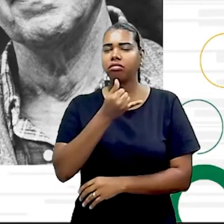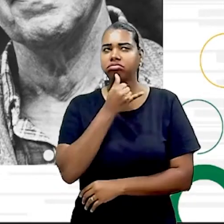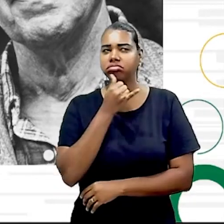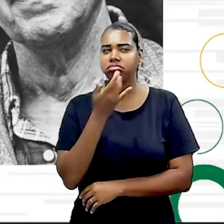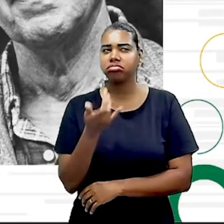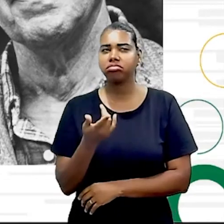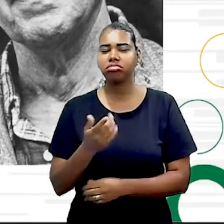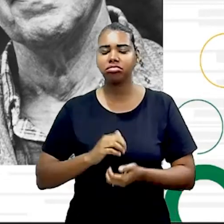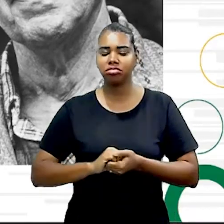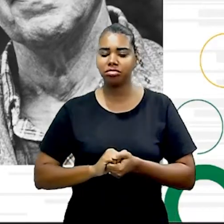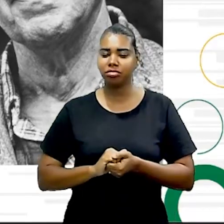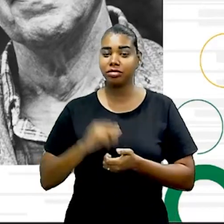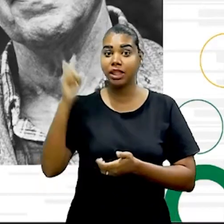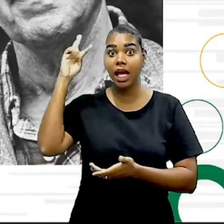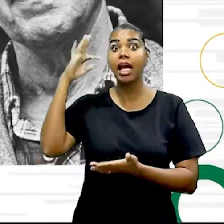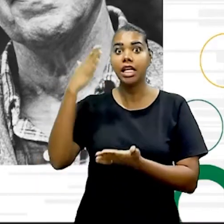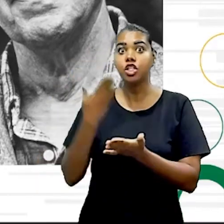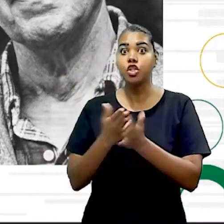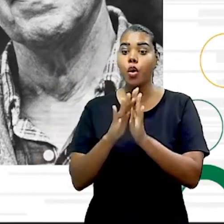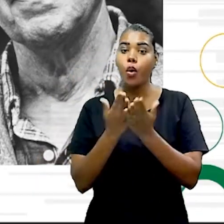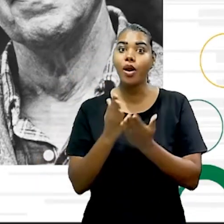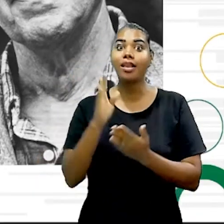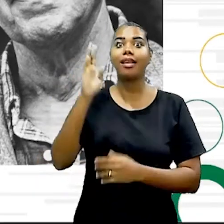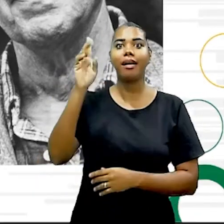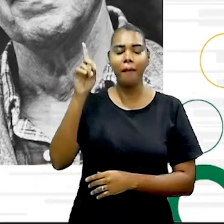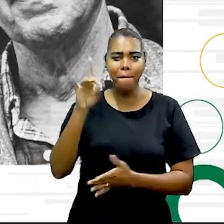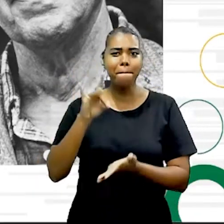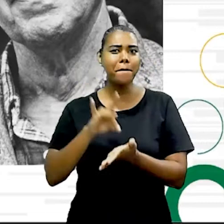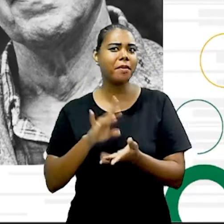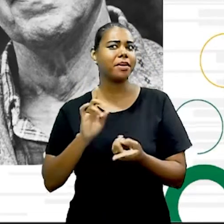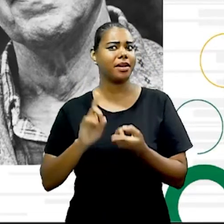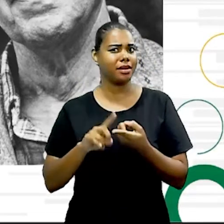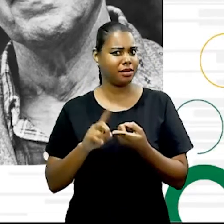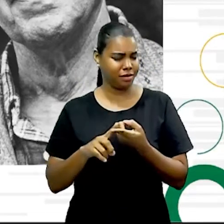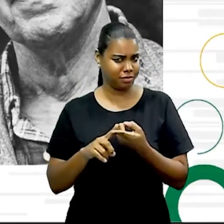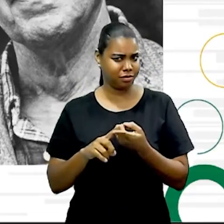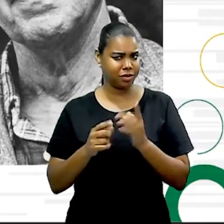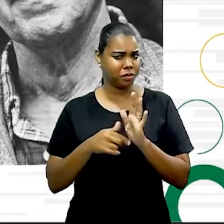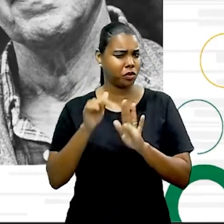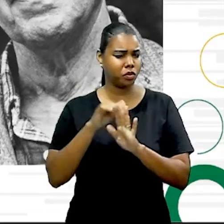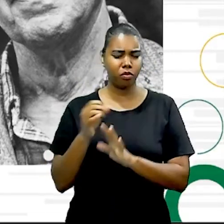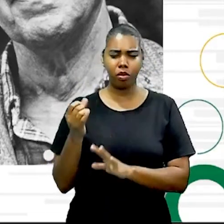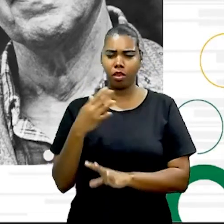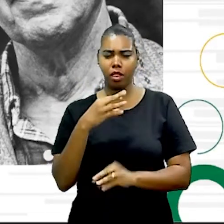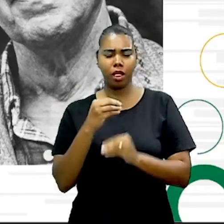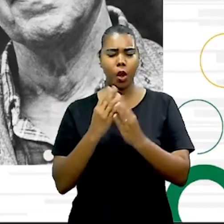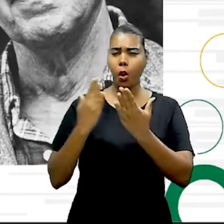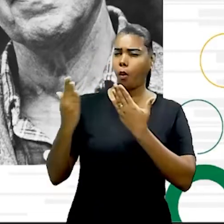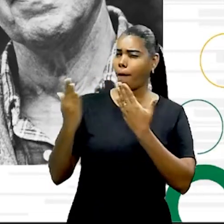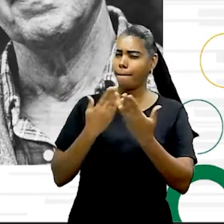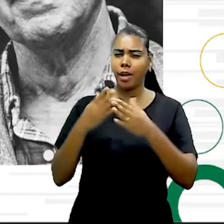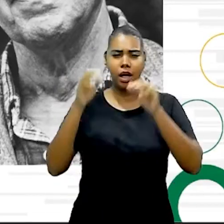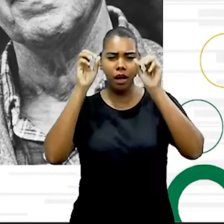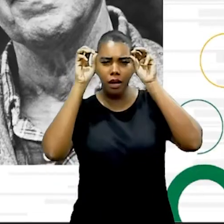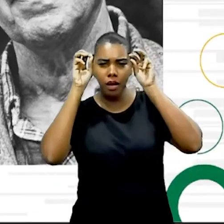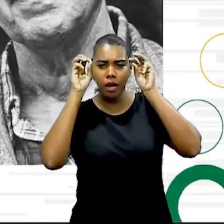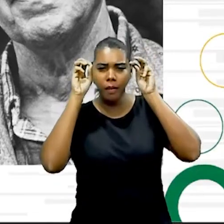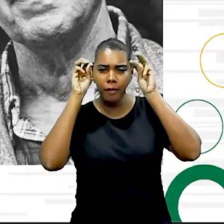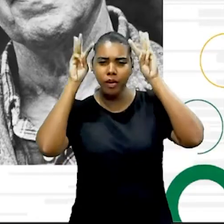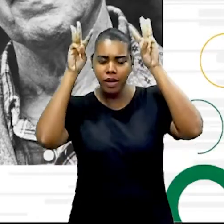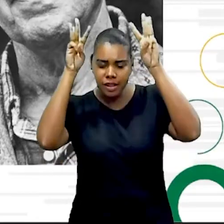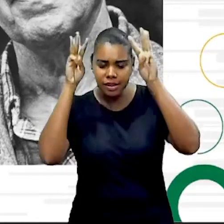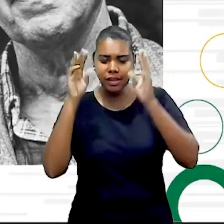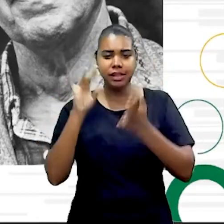pode pegar histórias da Bíblia ou até mitologia nórdica. Você pode comparar Moisés ao